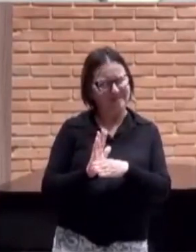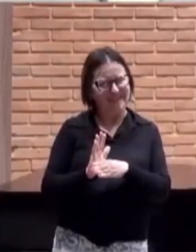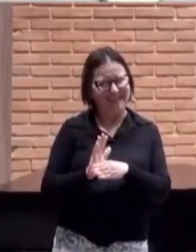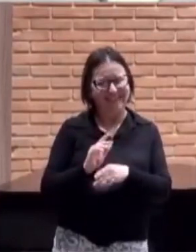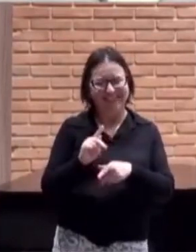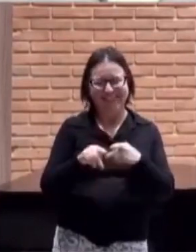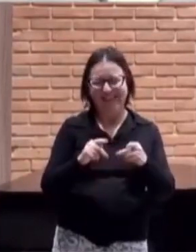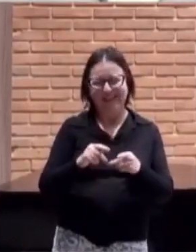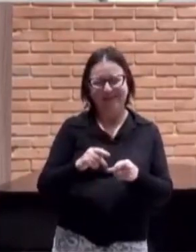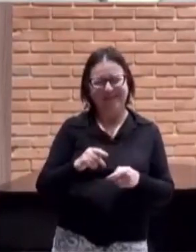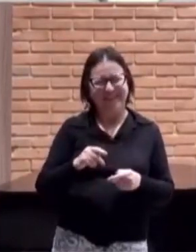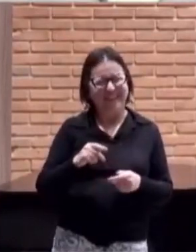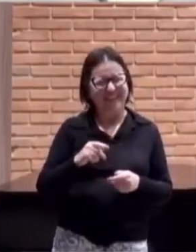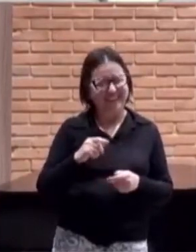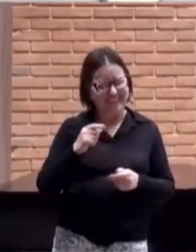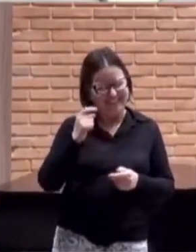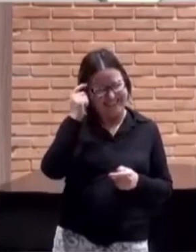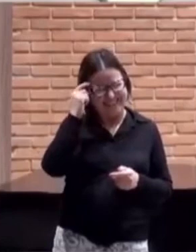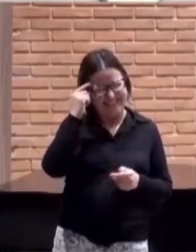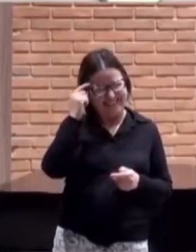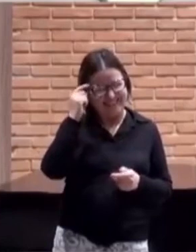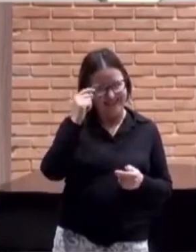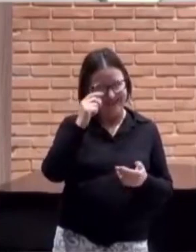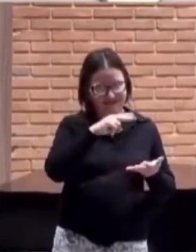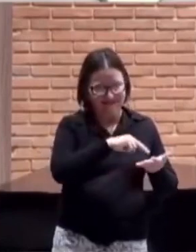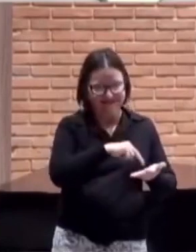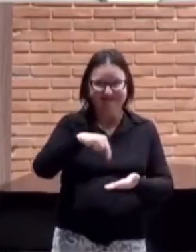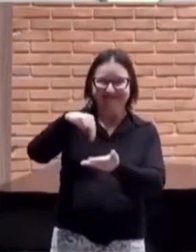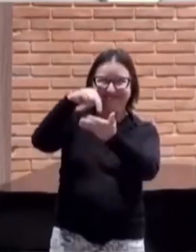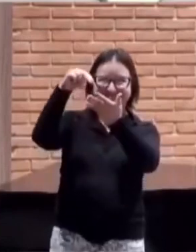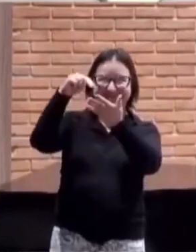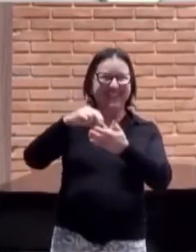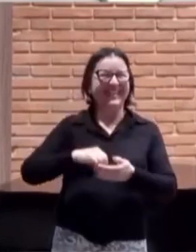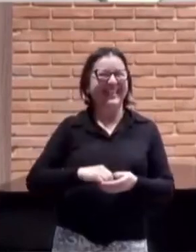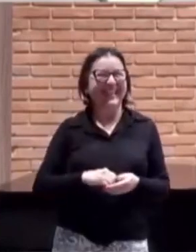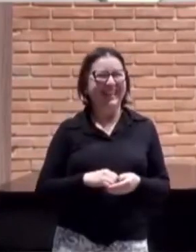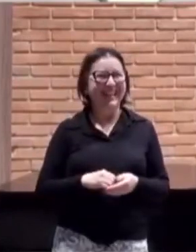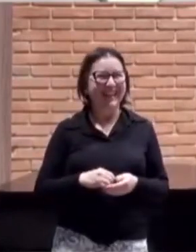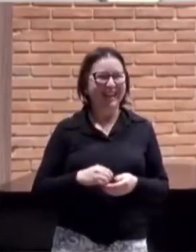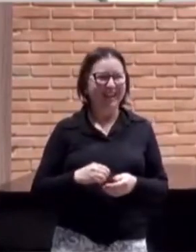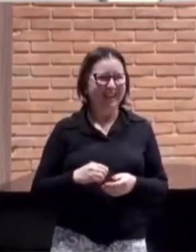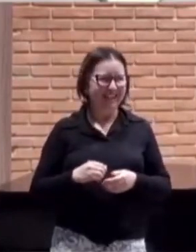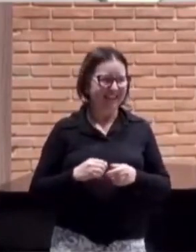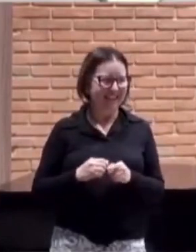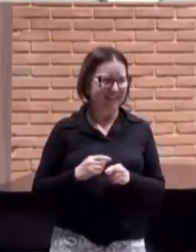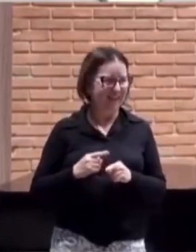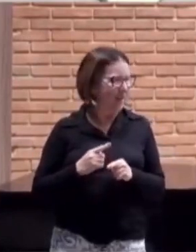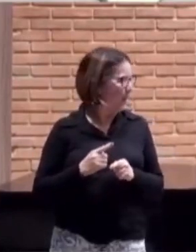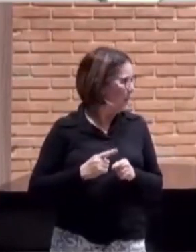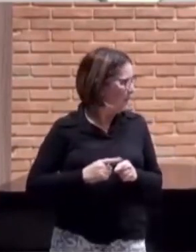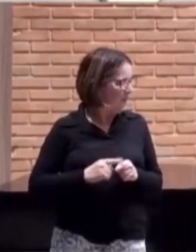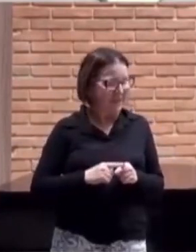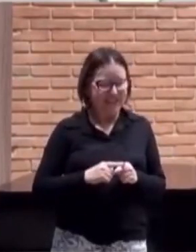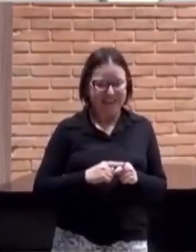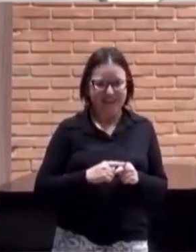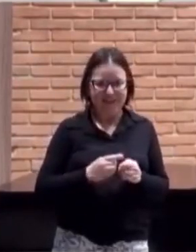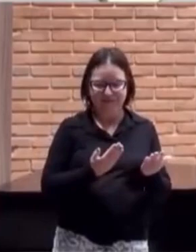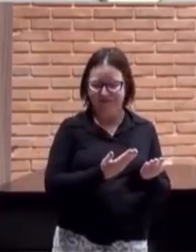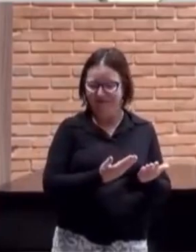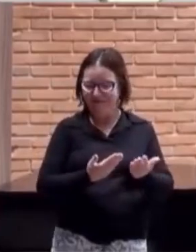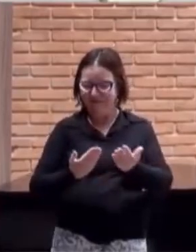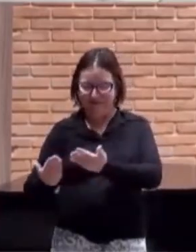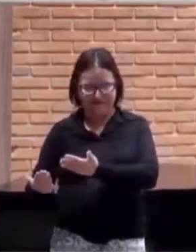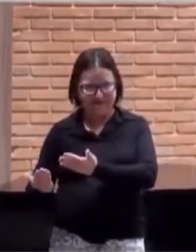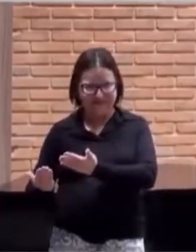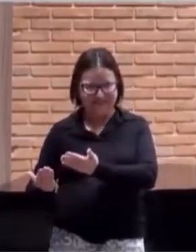Porque ele pegou isso aqui e pôs ali do lado, para poder ver o texto